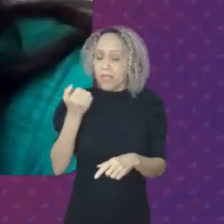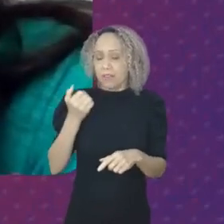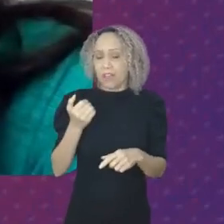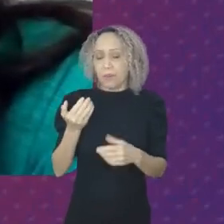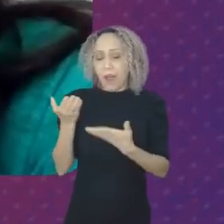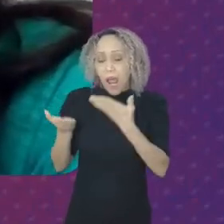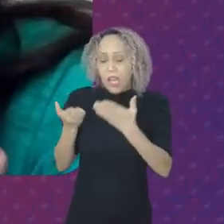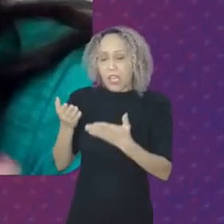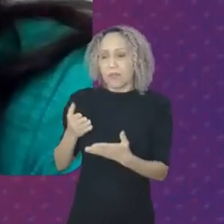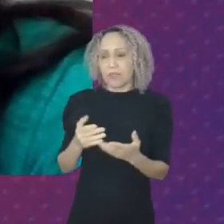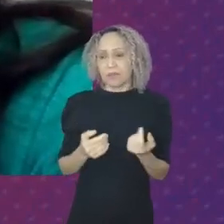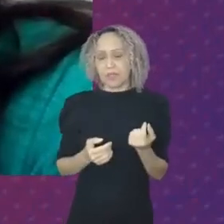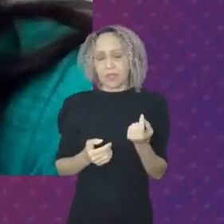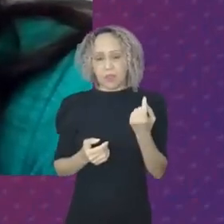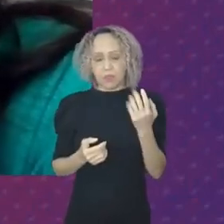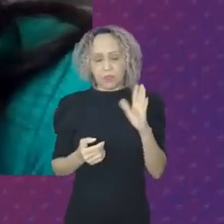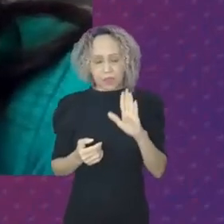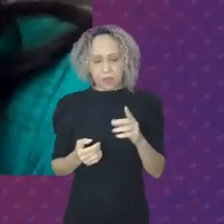6199610